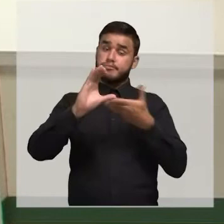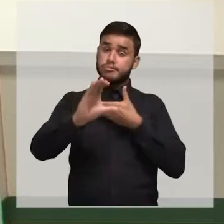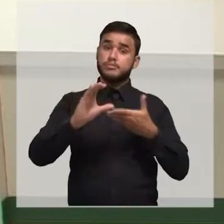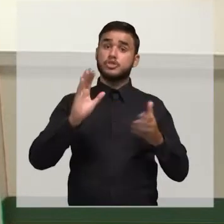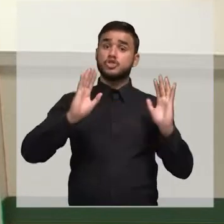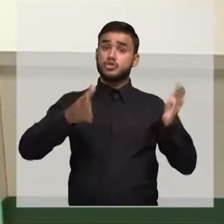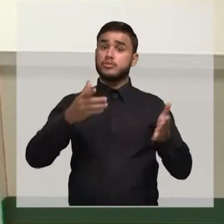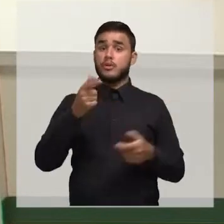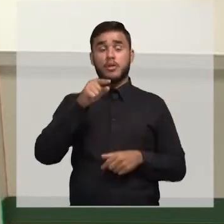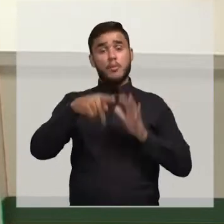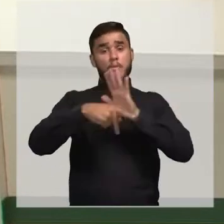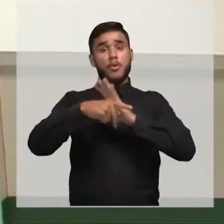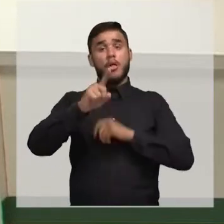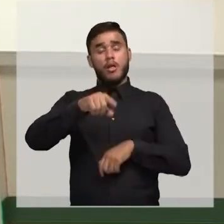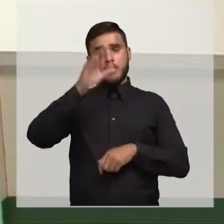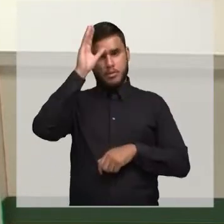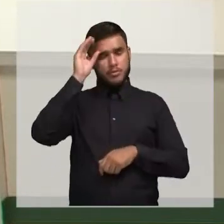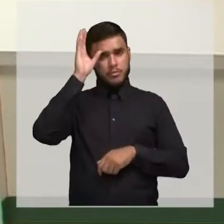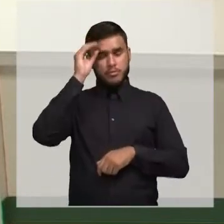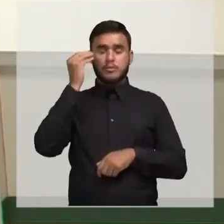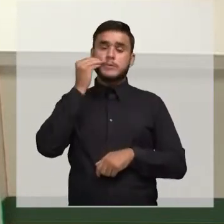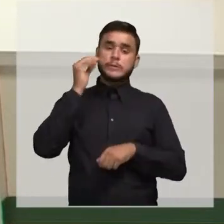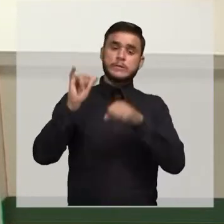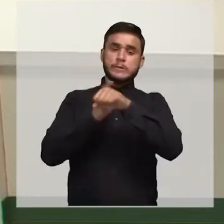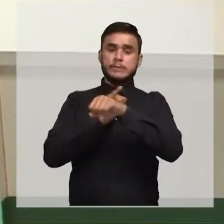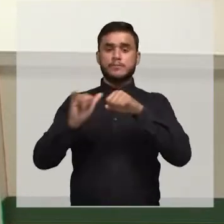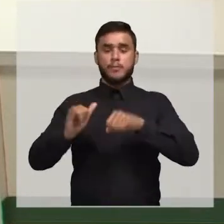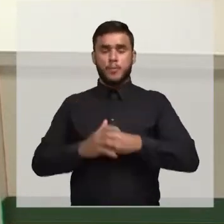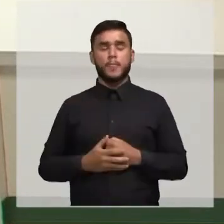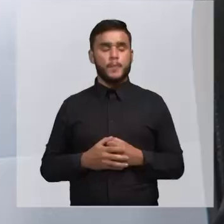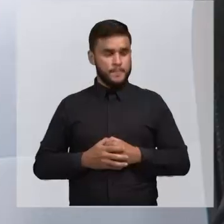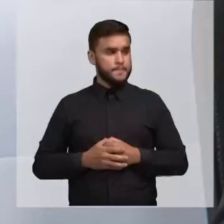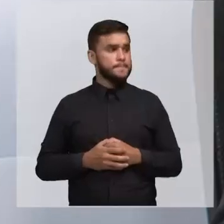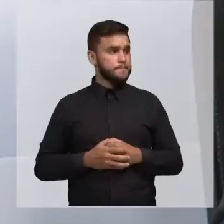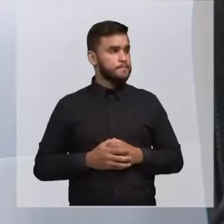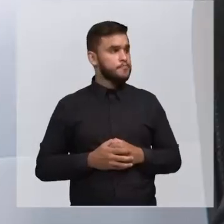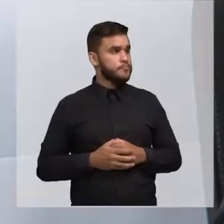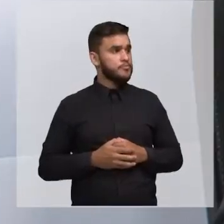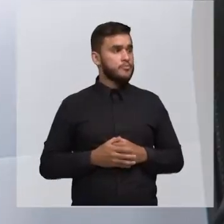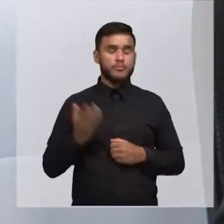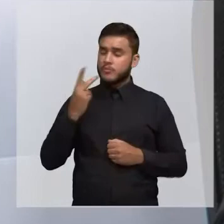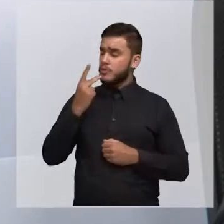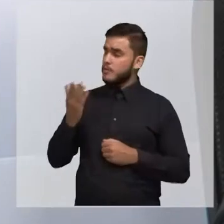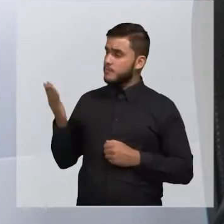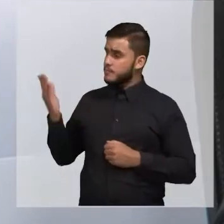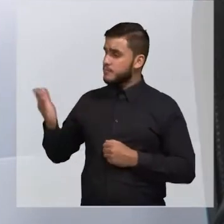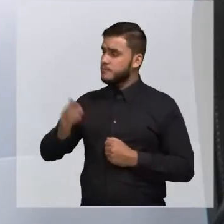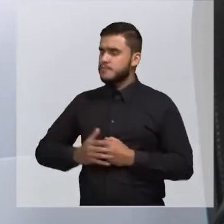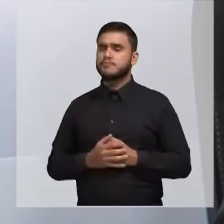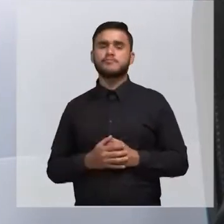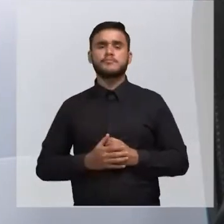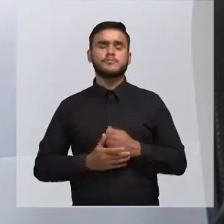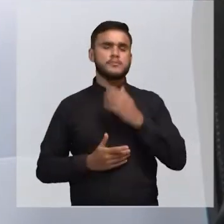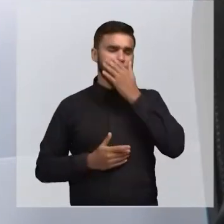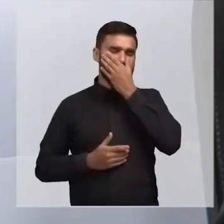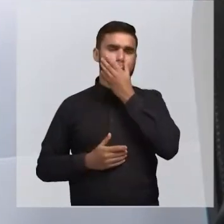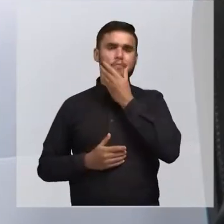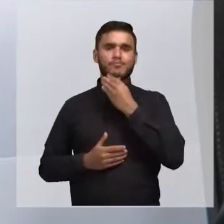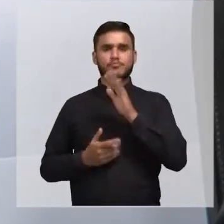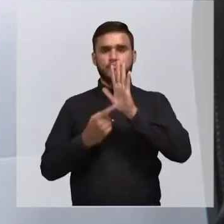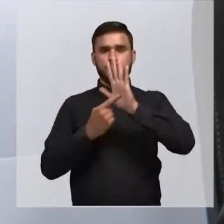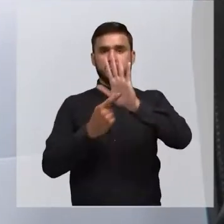o Camilo. E ele está tentando, né, Luiz? Mas, Carlos, vamos passar aqui uma outra imagem para